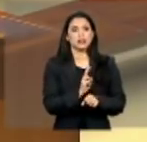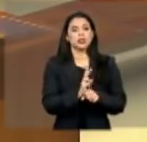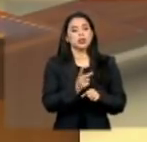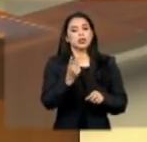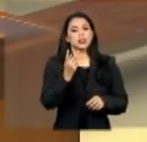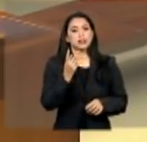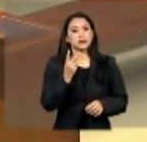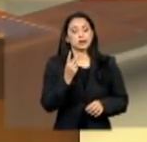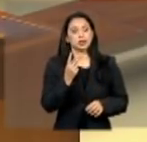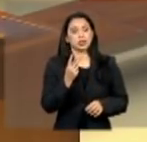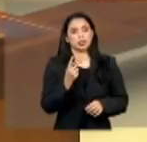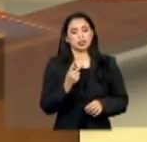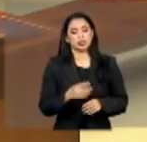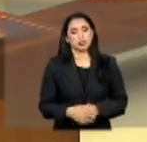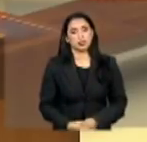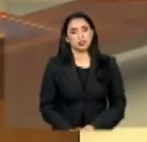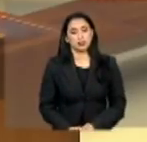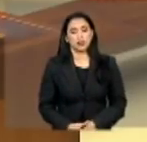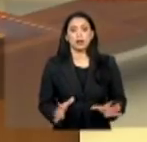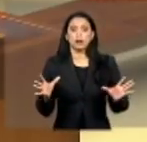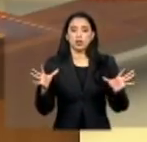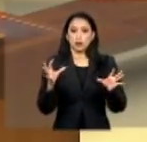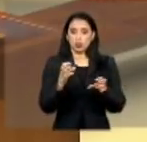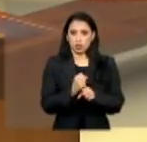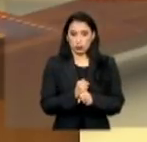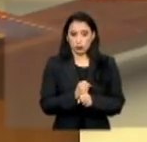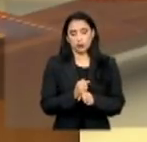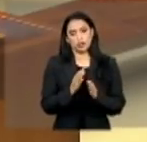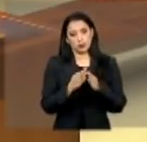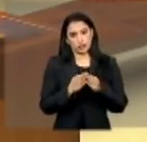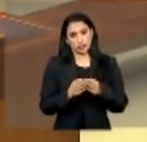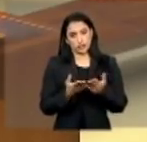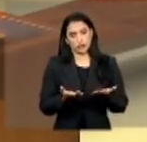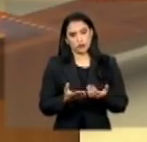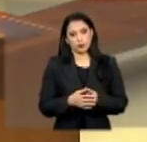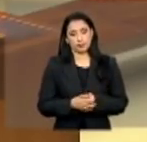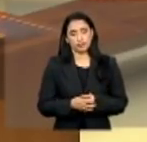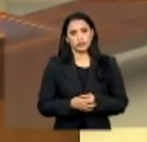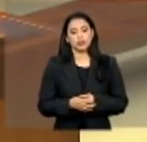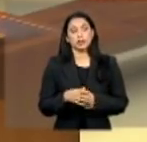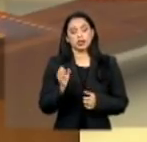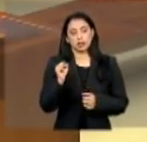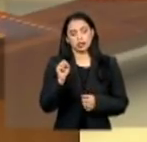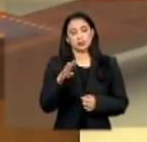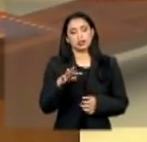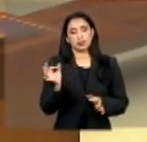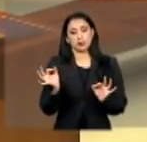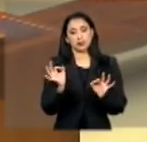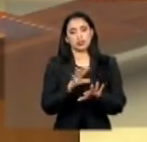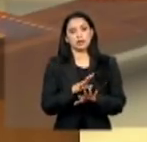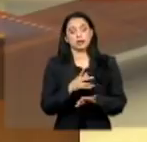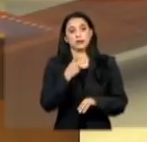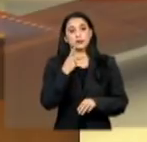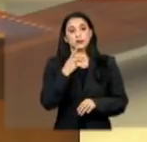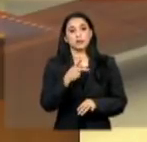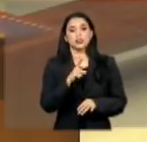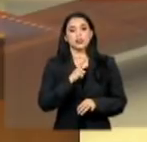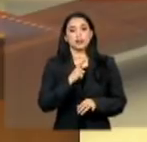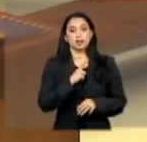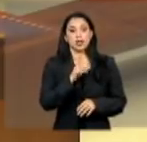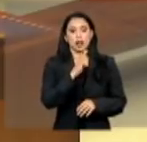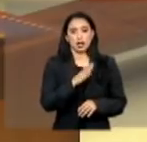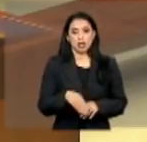defender então já pode concluir vou concluir excelência dizendo que qual havendo anulação